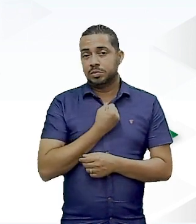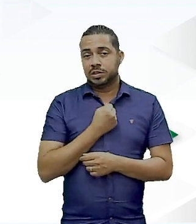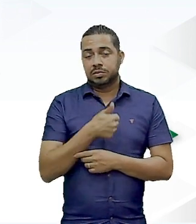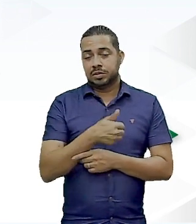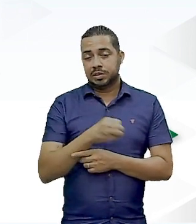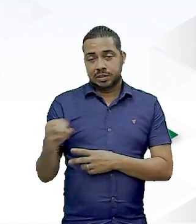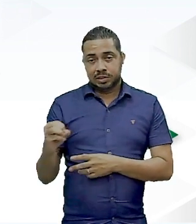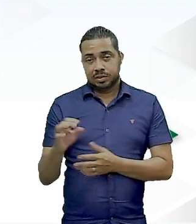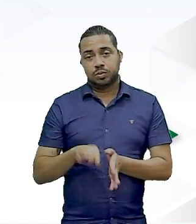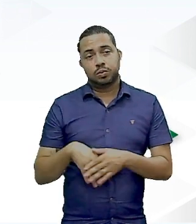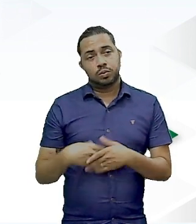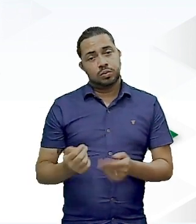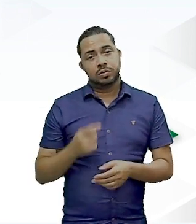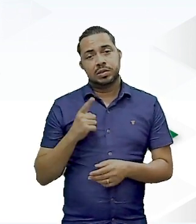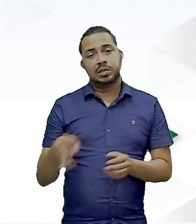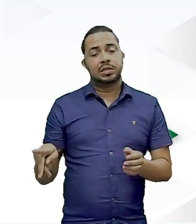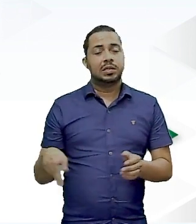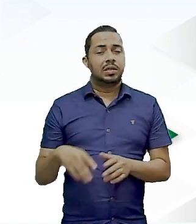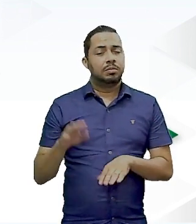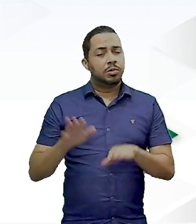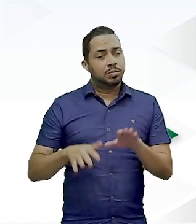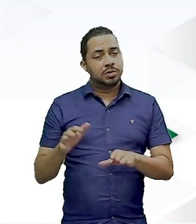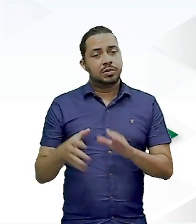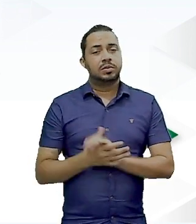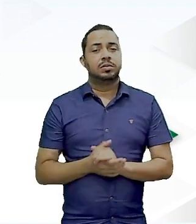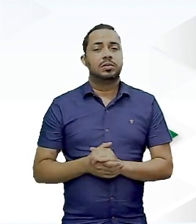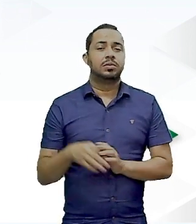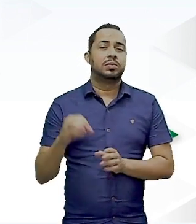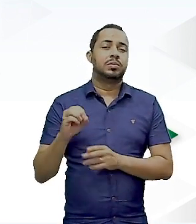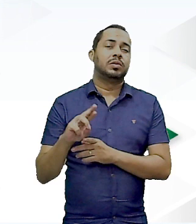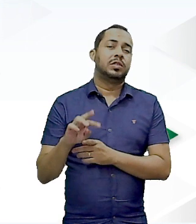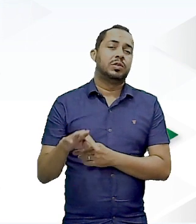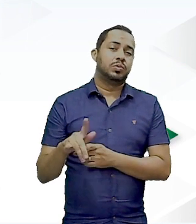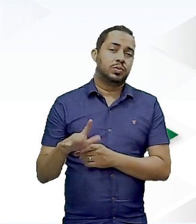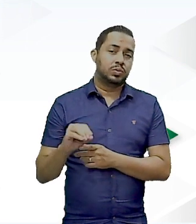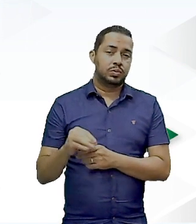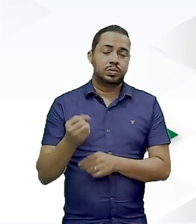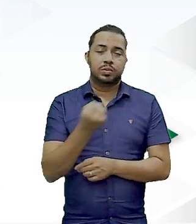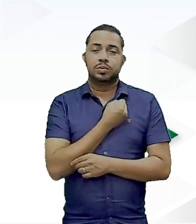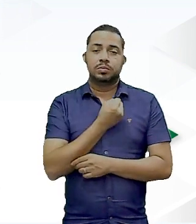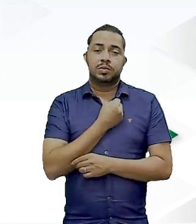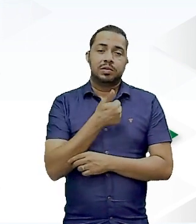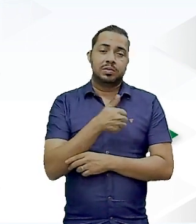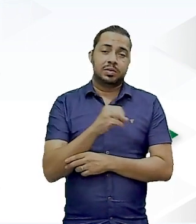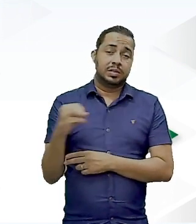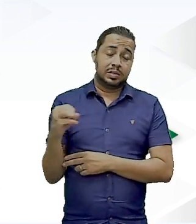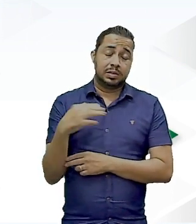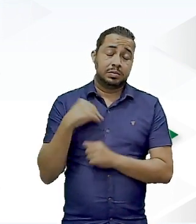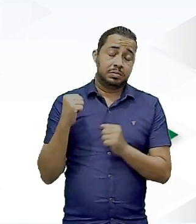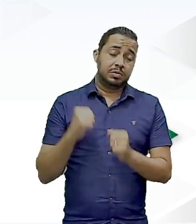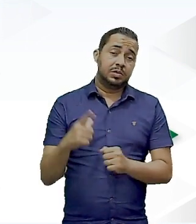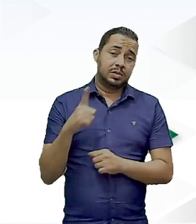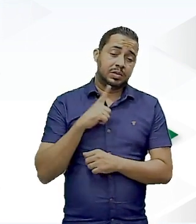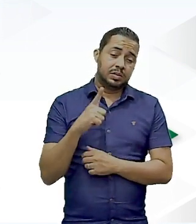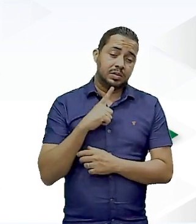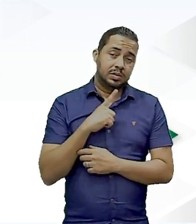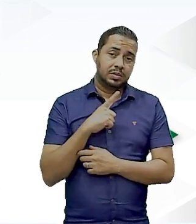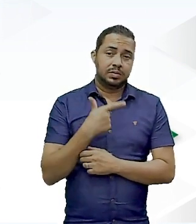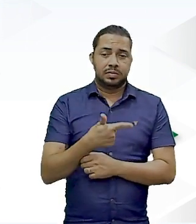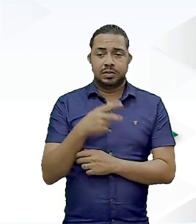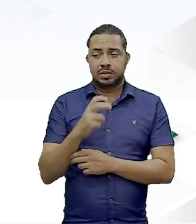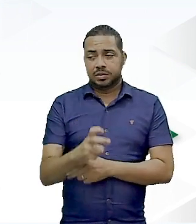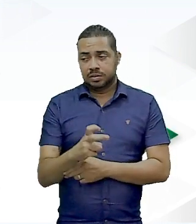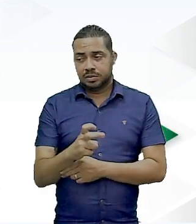100 ou ele é proporcionalmente oriundo do número de 100. Então, eu posso ter